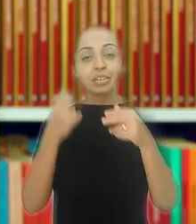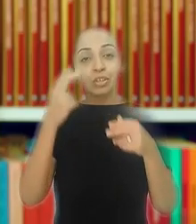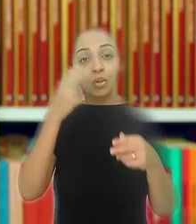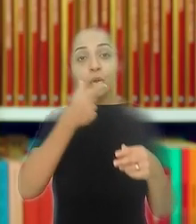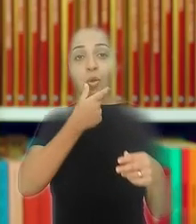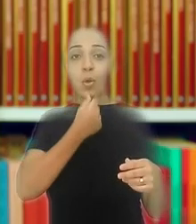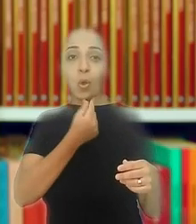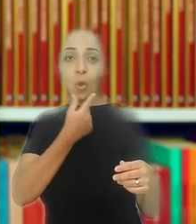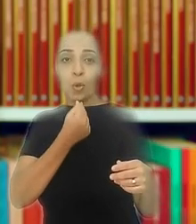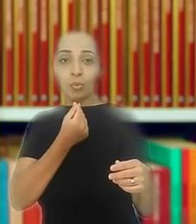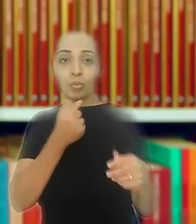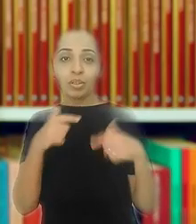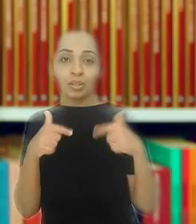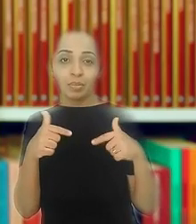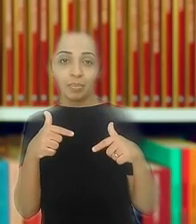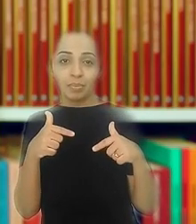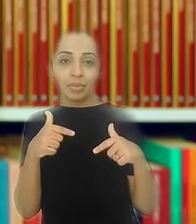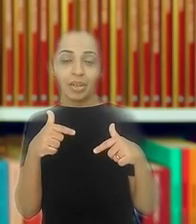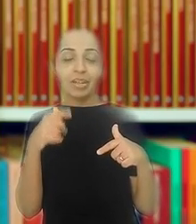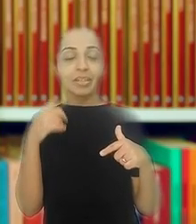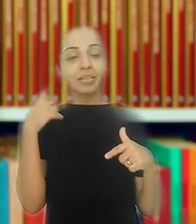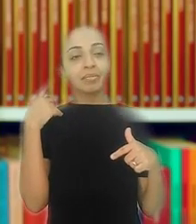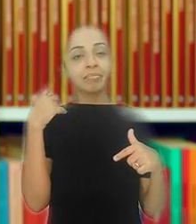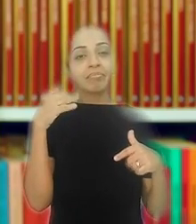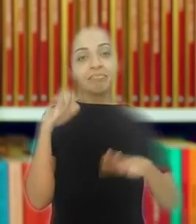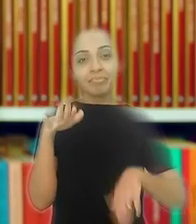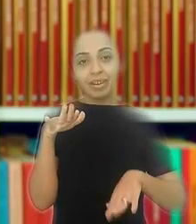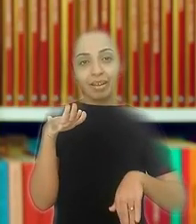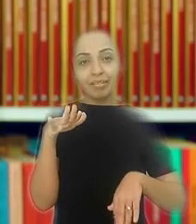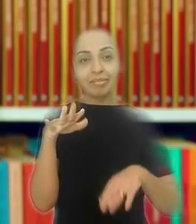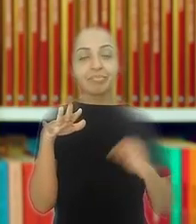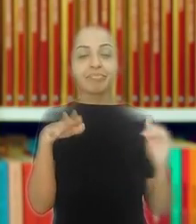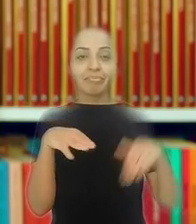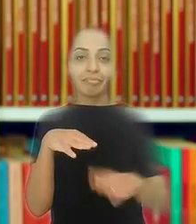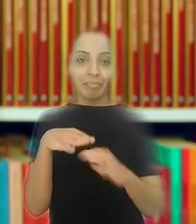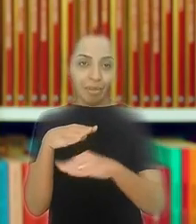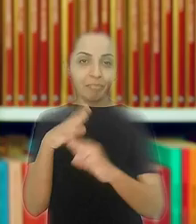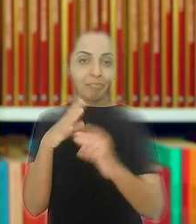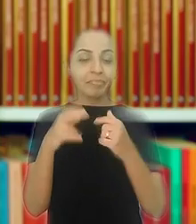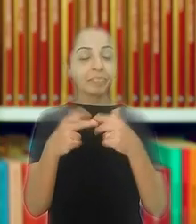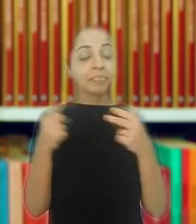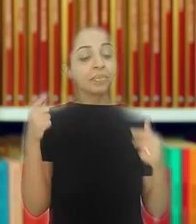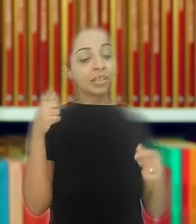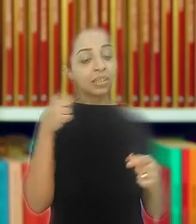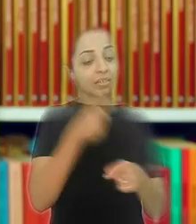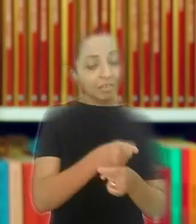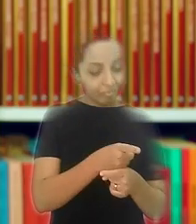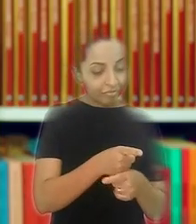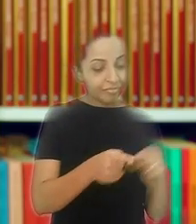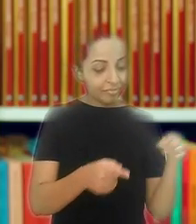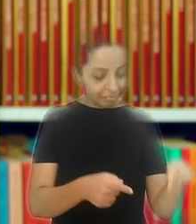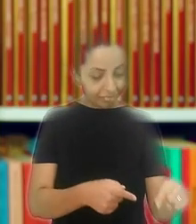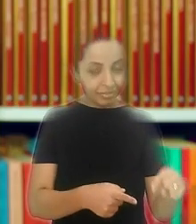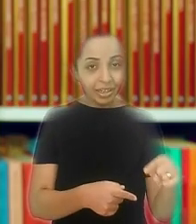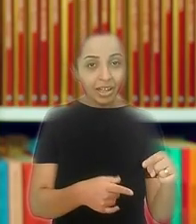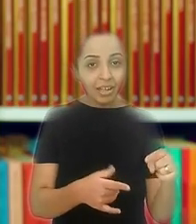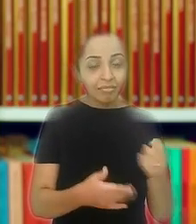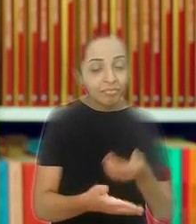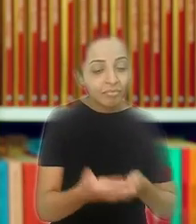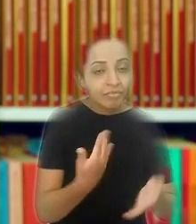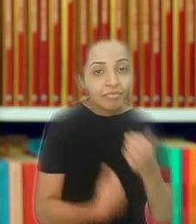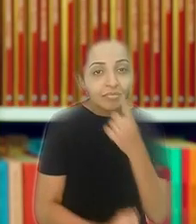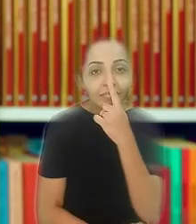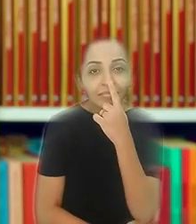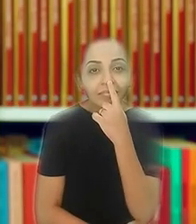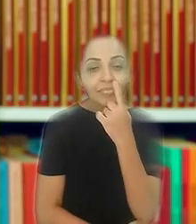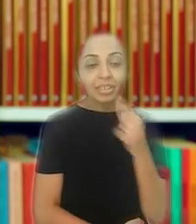marítimo e ele acaba esbarrando com essa baleia e tem uma relação afetiva com